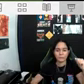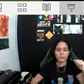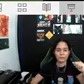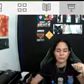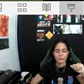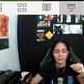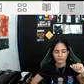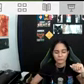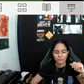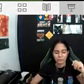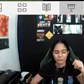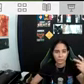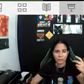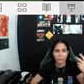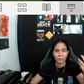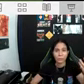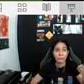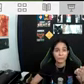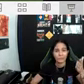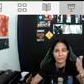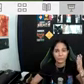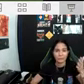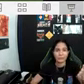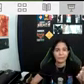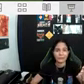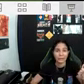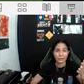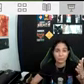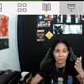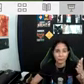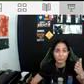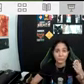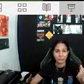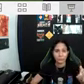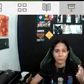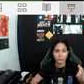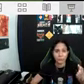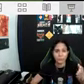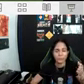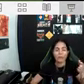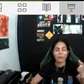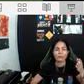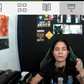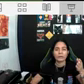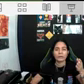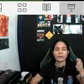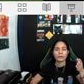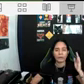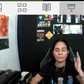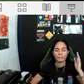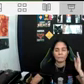diretamente com a pessoa, né, de forma virtual, como, por exemplo, você pode utilizar até a própria plataforma do Google,